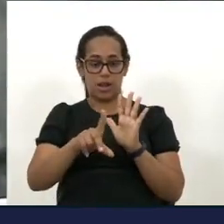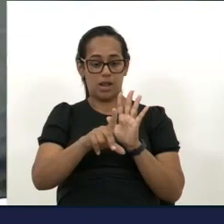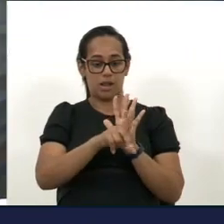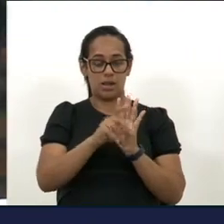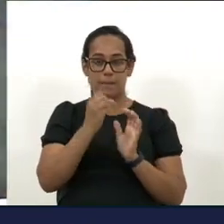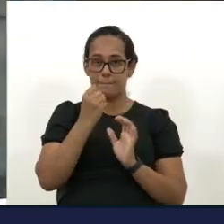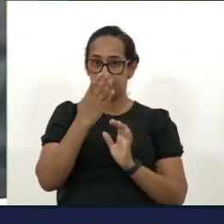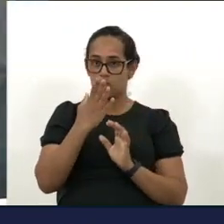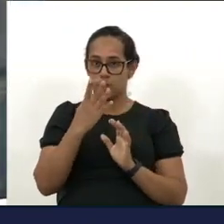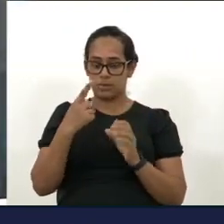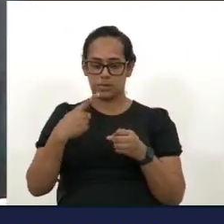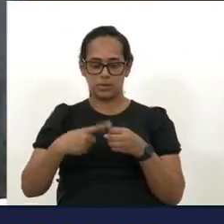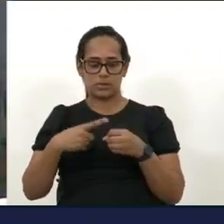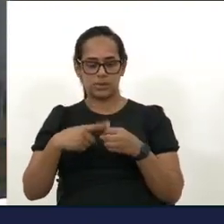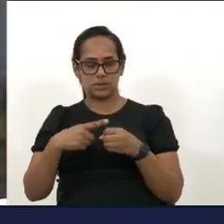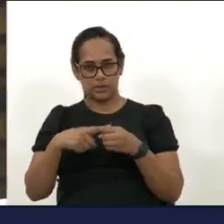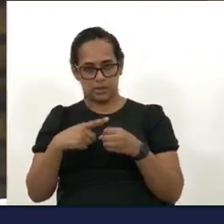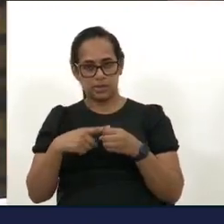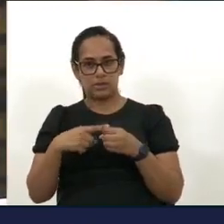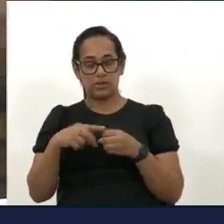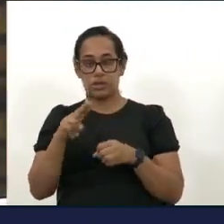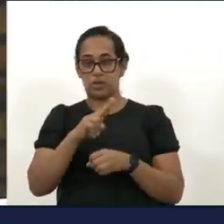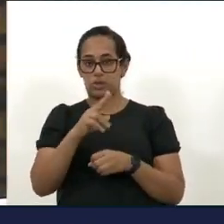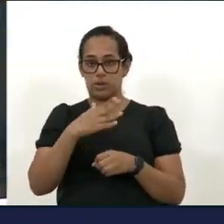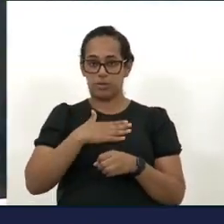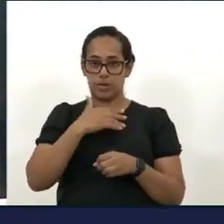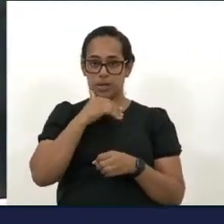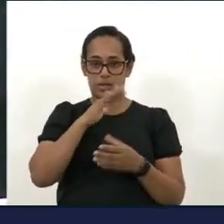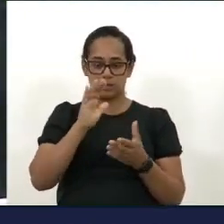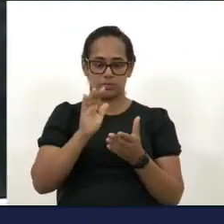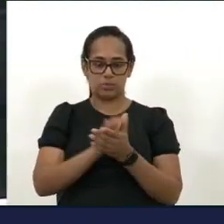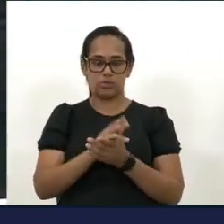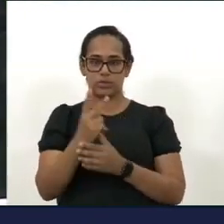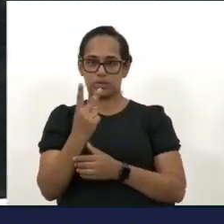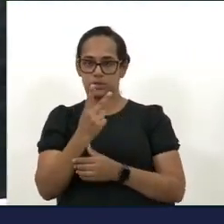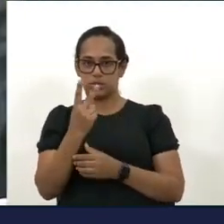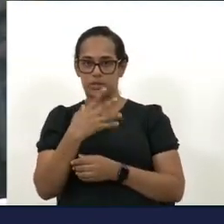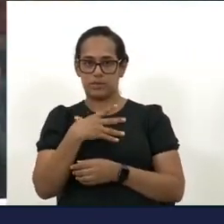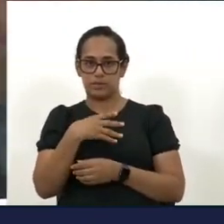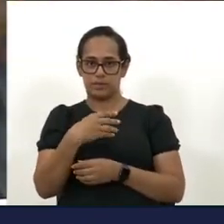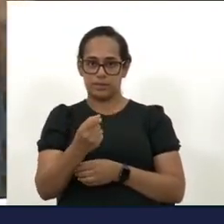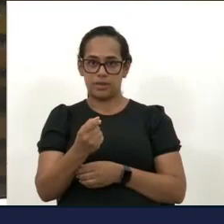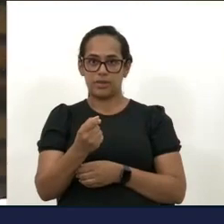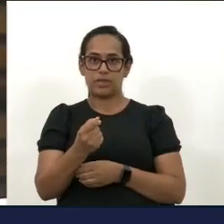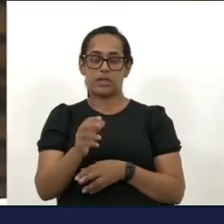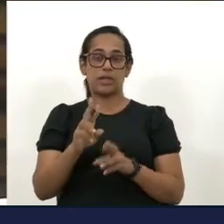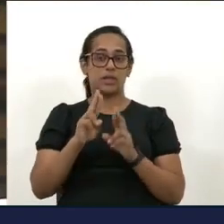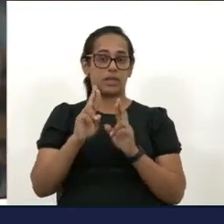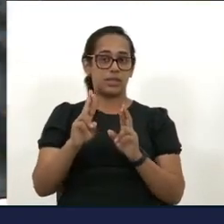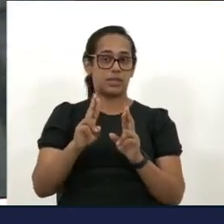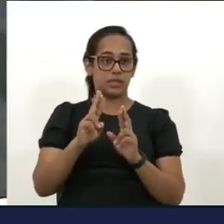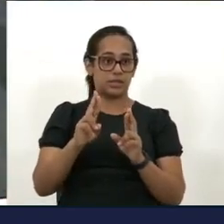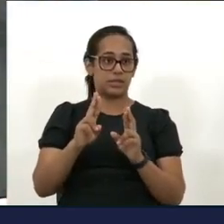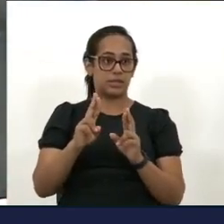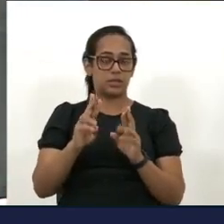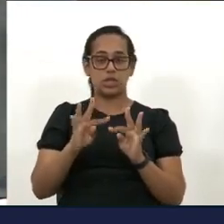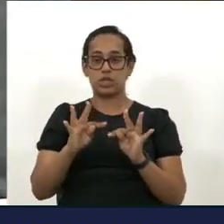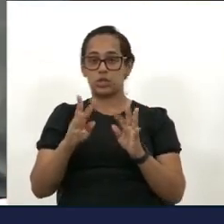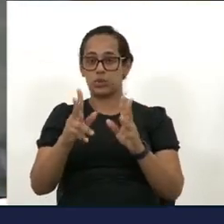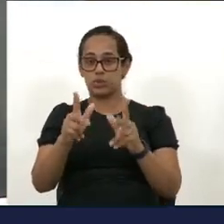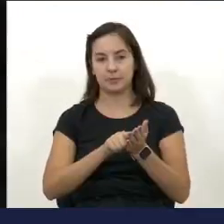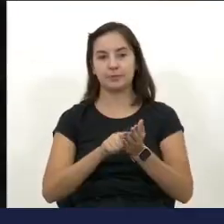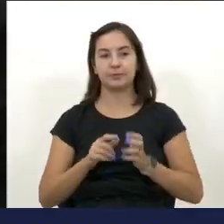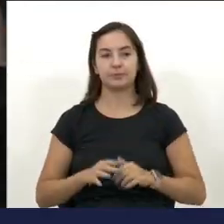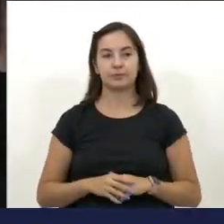ticiano americano do cidadania fez um balanço de 2023 primeiro ano em que está na presidência da casa de